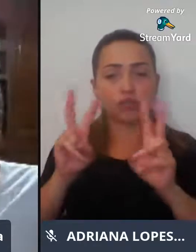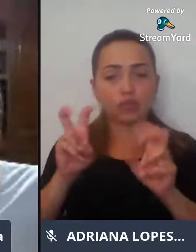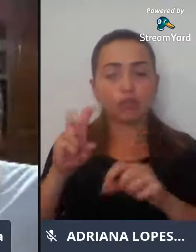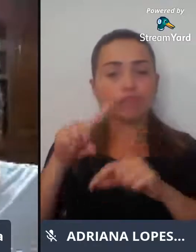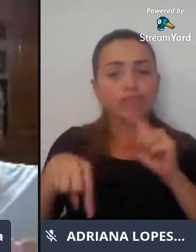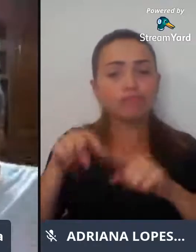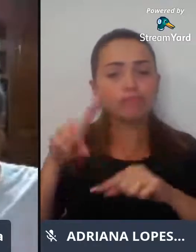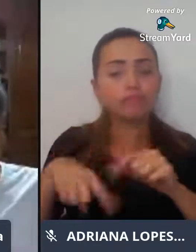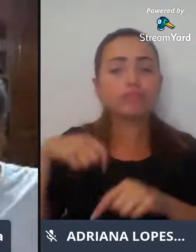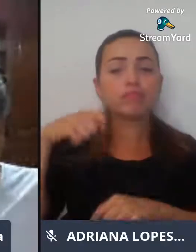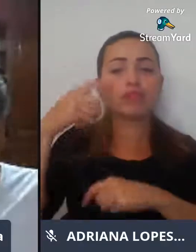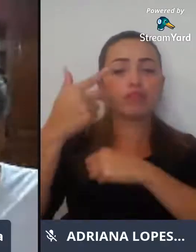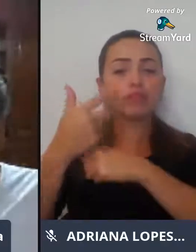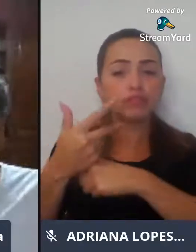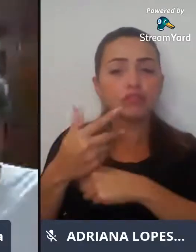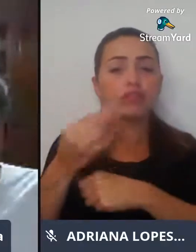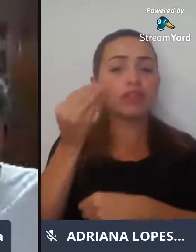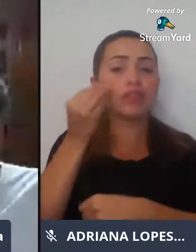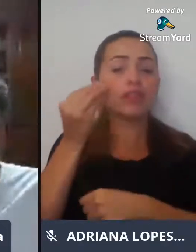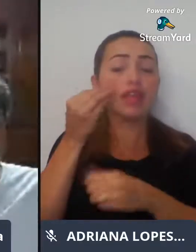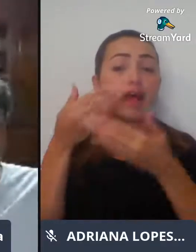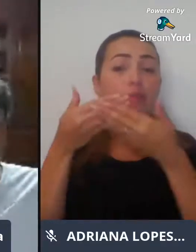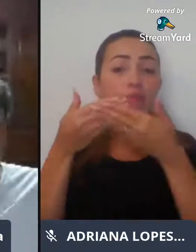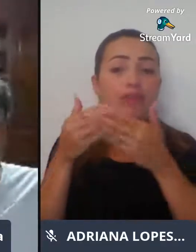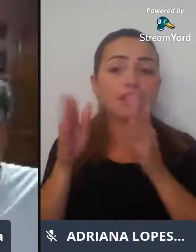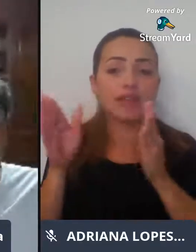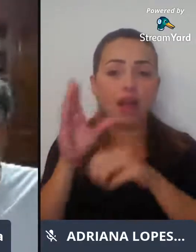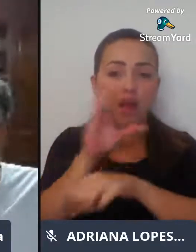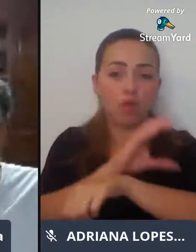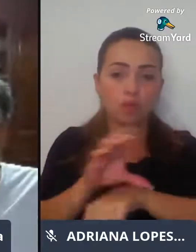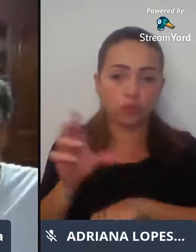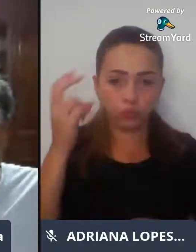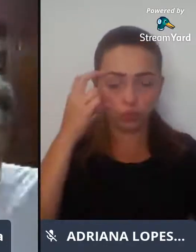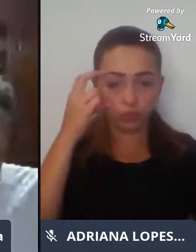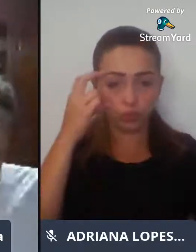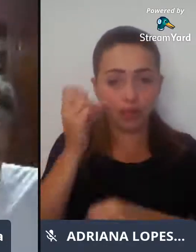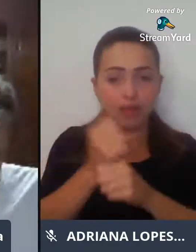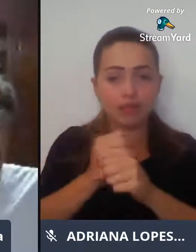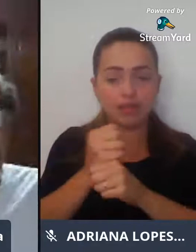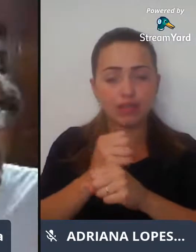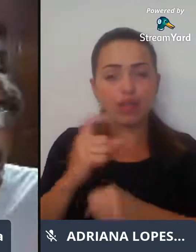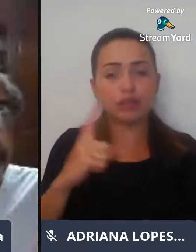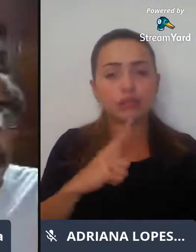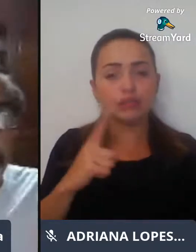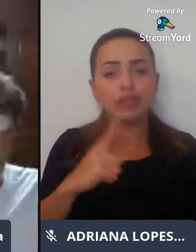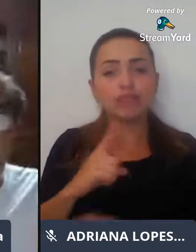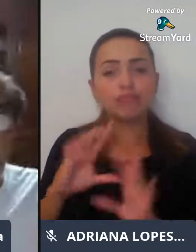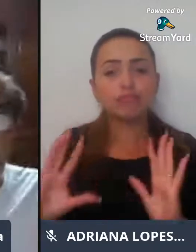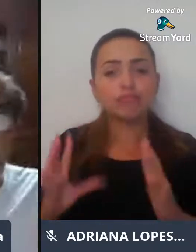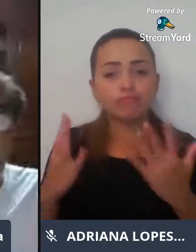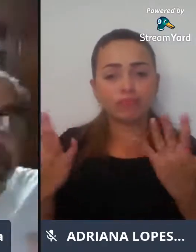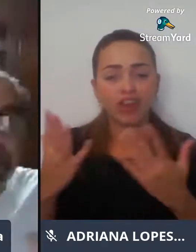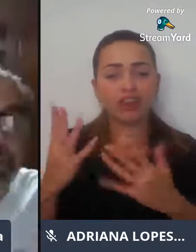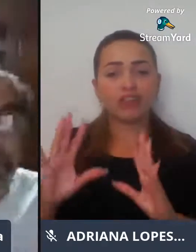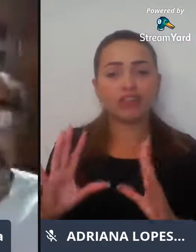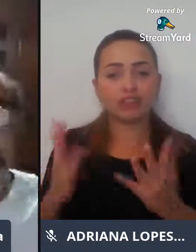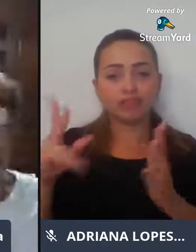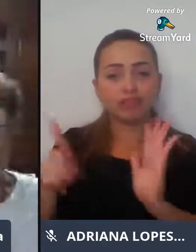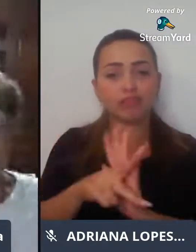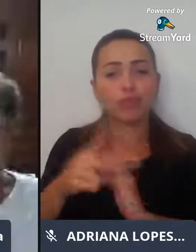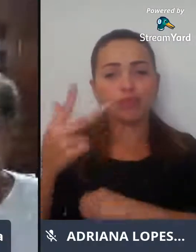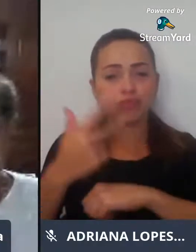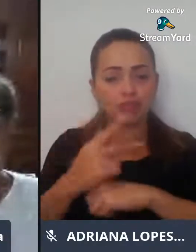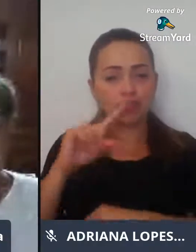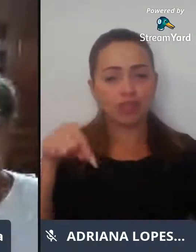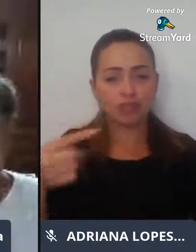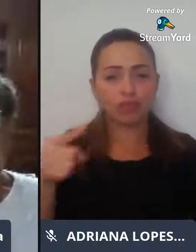para tentar ampliar essa cultura. Esse ano nós tivemos cerimônias no Festival de Vídeo. Daqui a pouco vocês vão ter